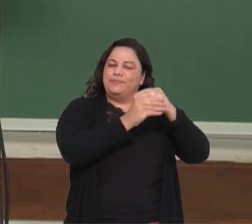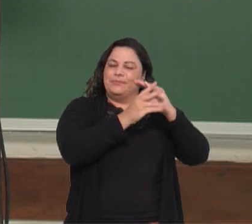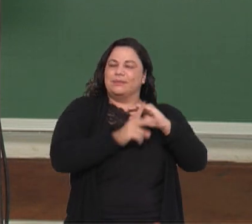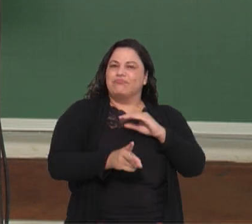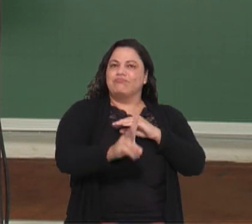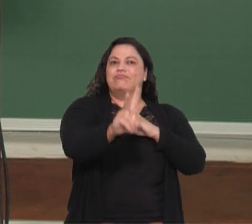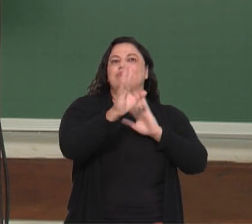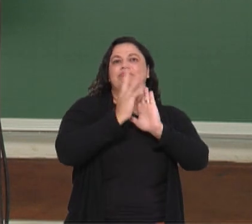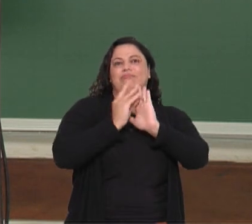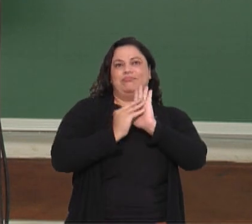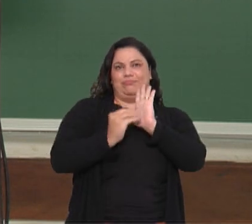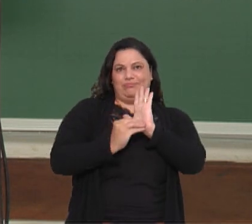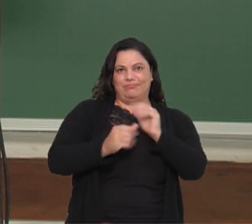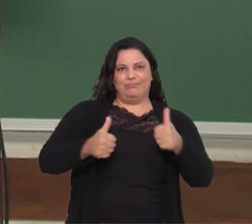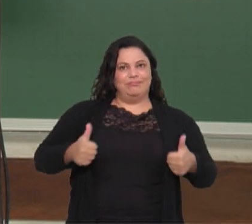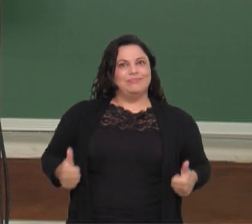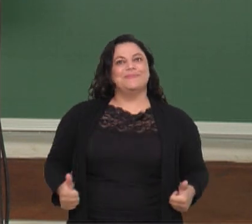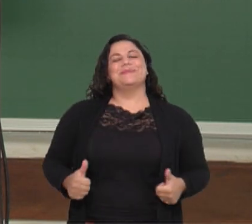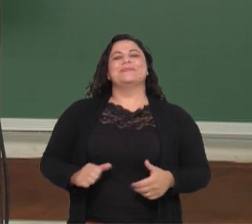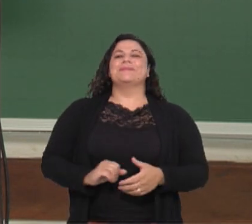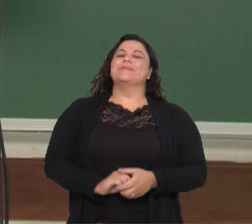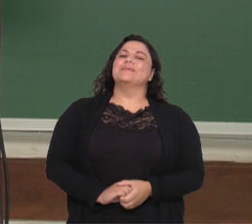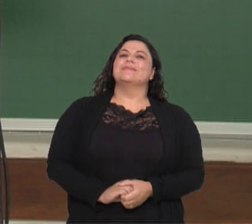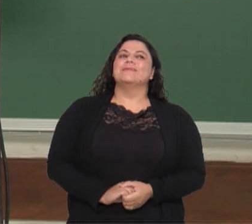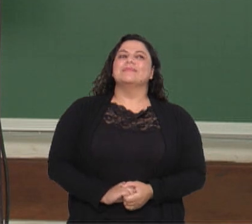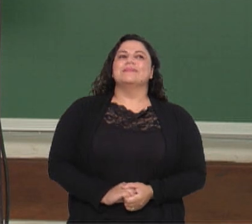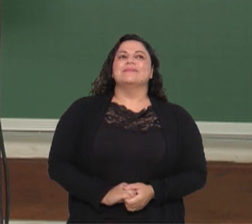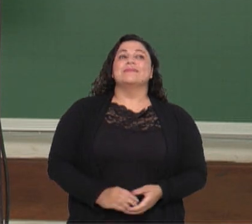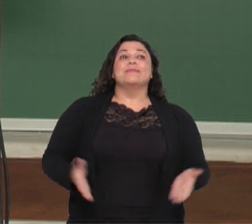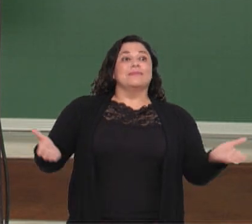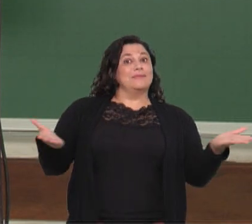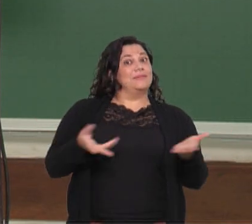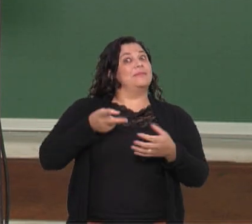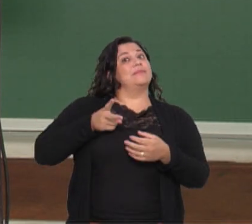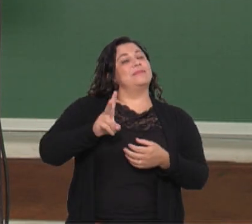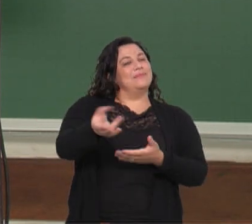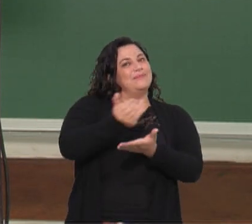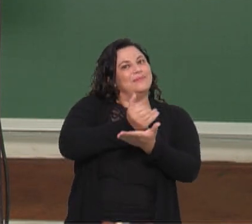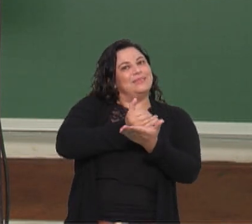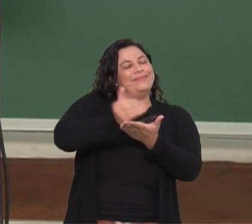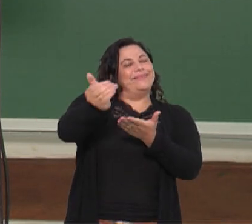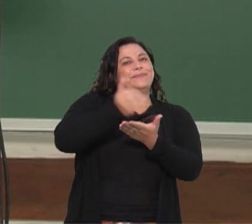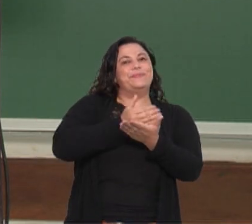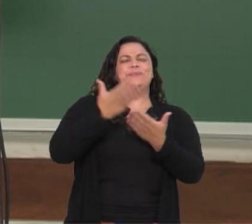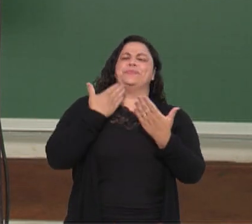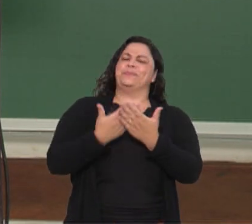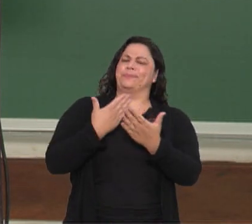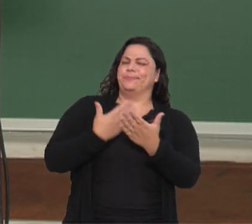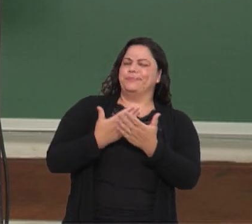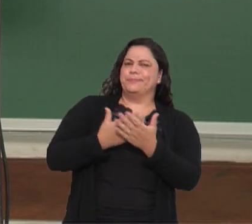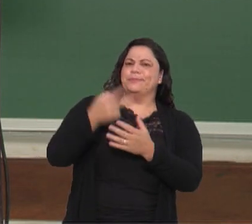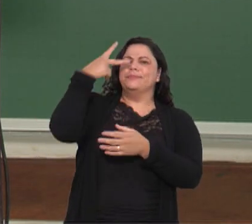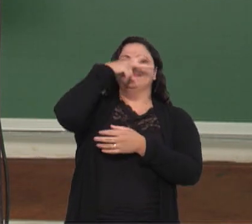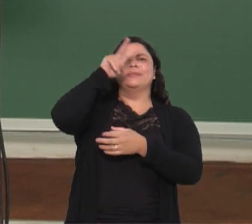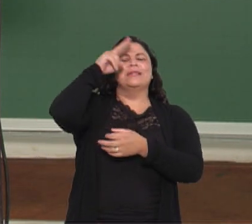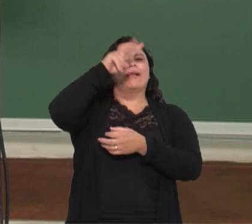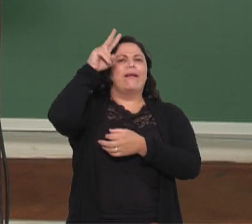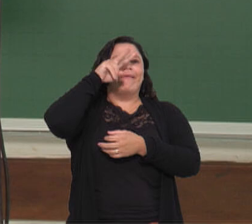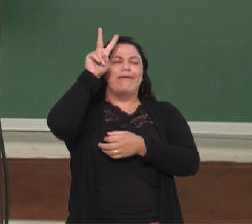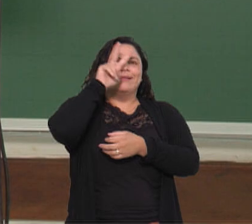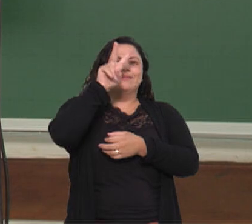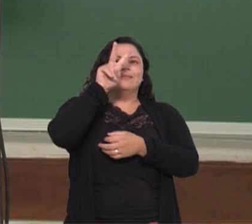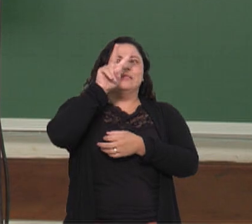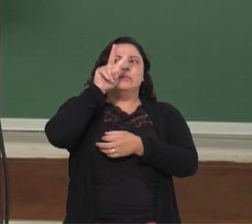perfeito? Aqui, como sempre, né, começando a nossa aula, se lembrando um pouco do que o Platão já